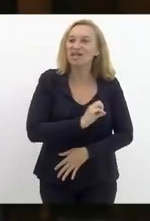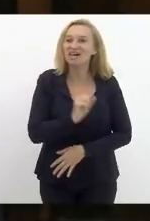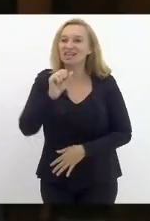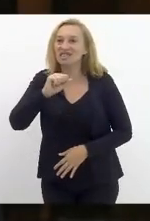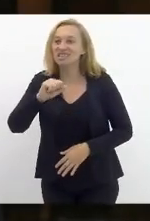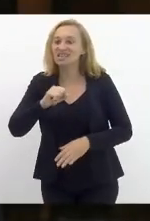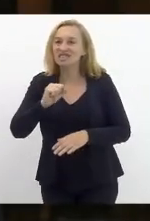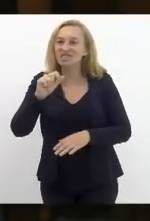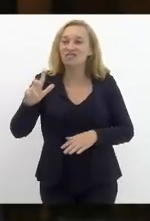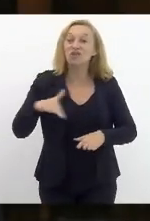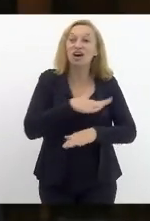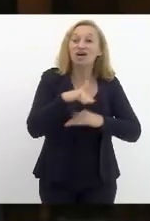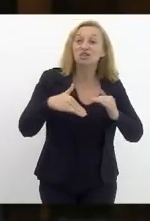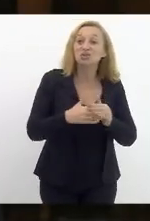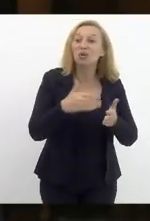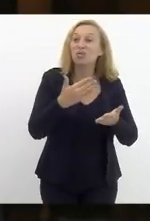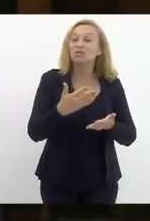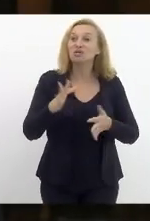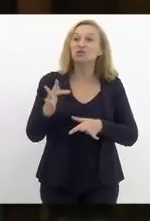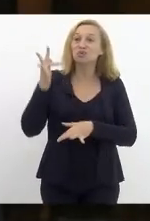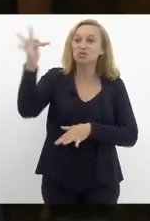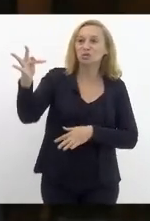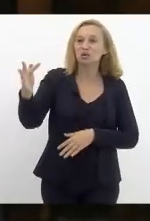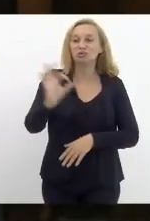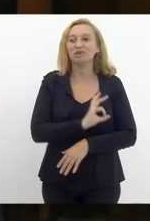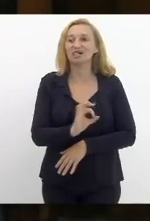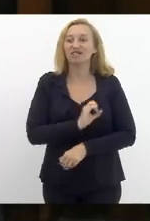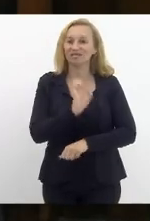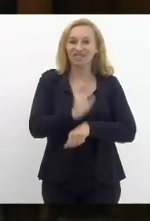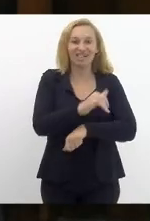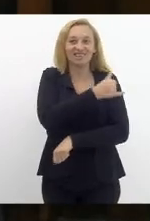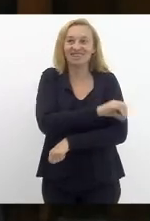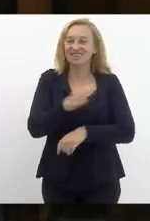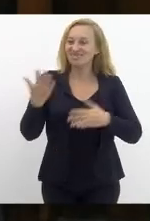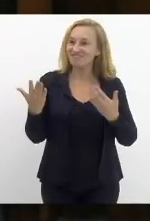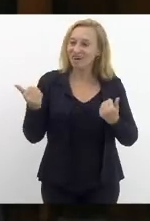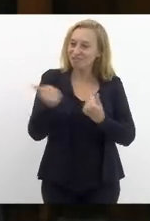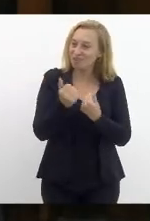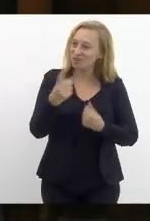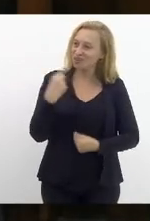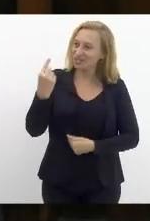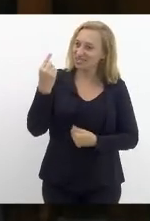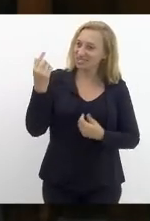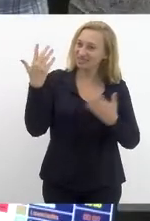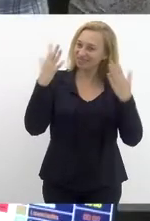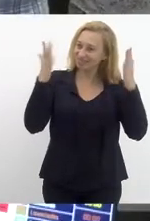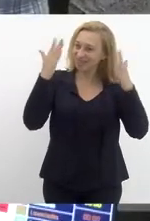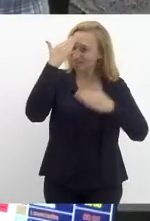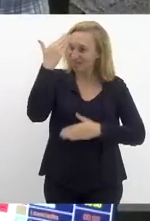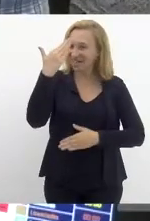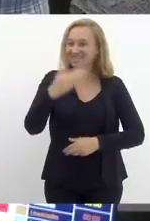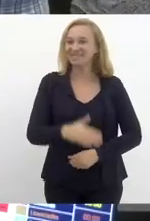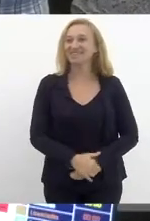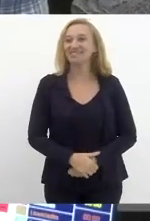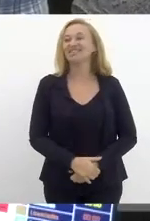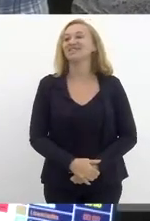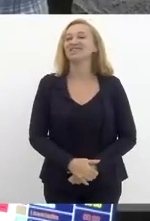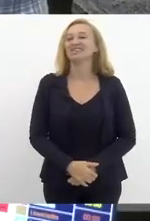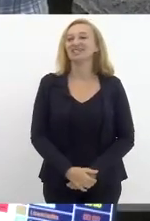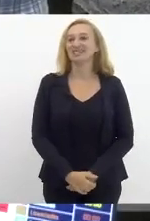os concursados e futuros policiais do Estado do Rio de Janeiro. Contem sempre conosco. Obrigado a todos. Vai lá, irmão.